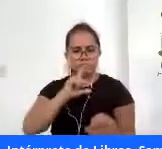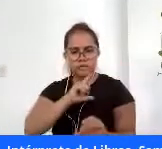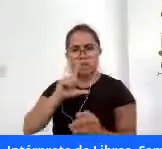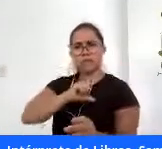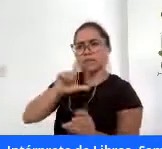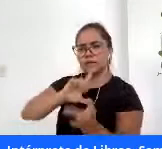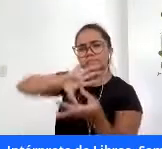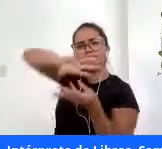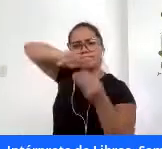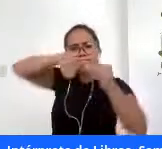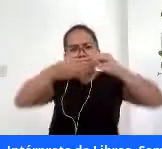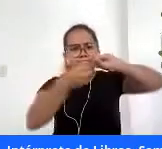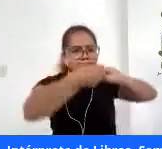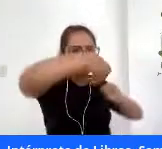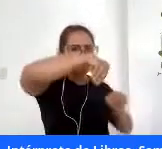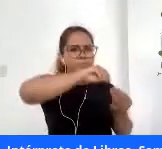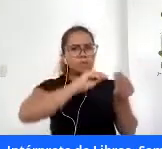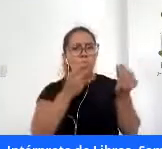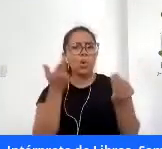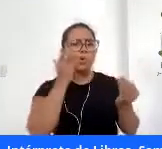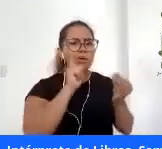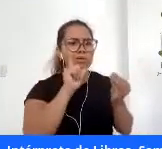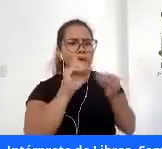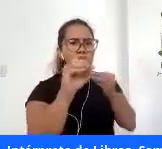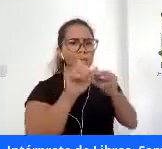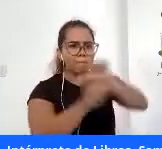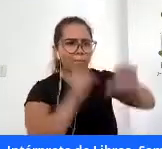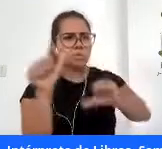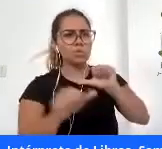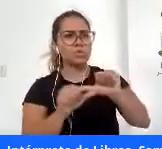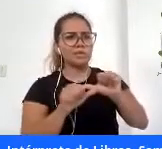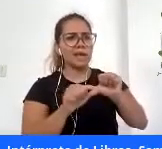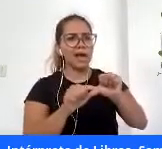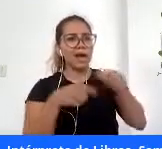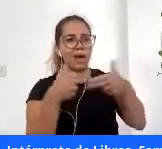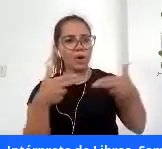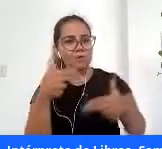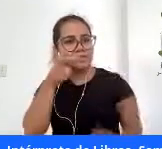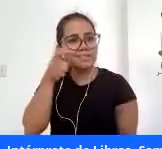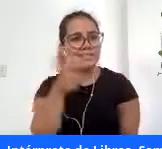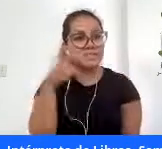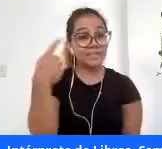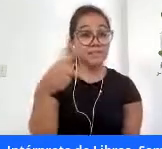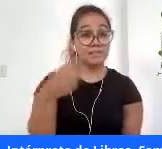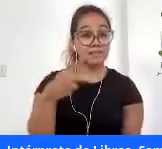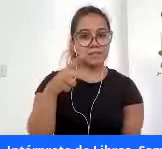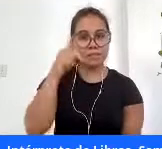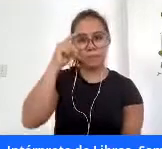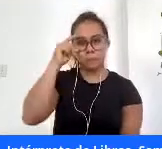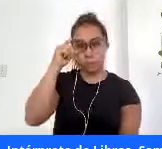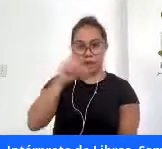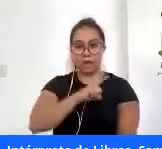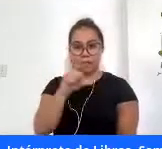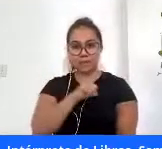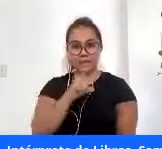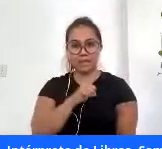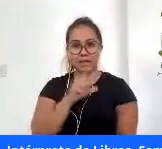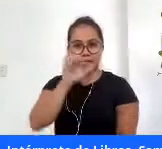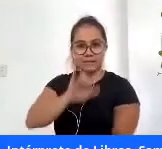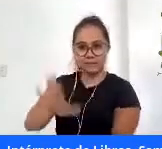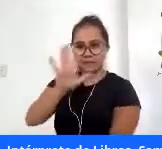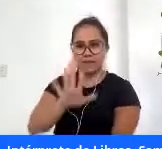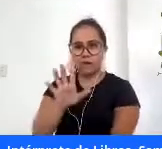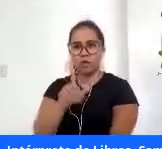ela, moldar ela para coisas do seu interesse. Então, nesse caso aqui, desse GIF que eu encontrei, você pode transformar